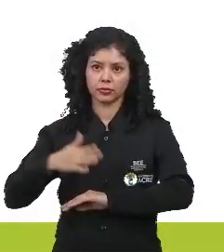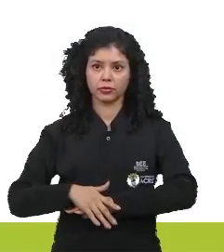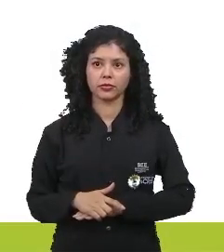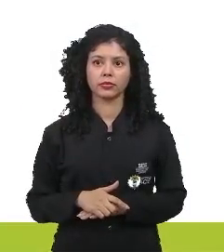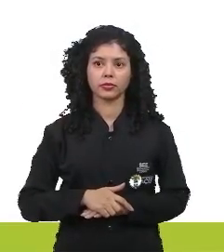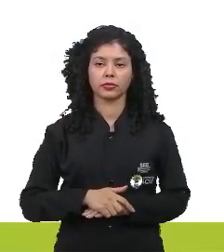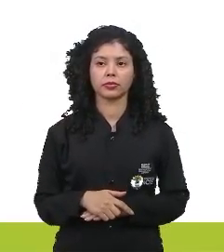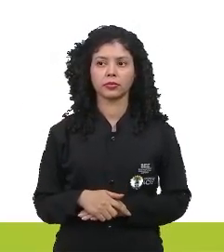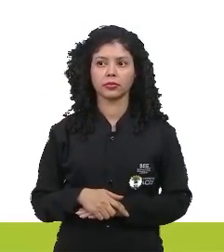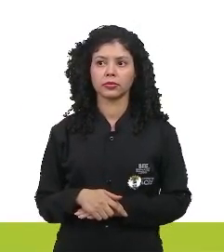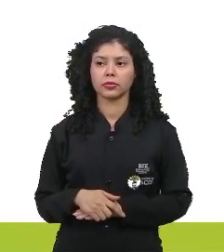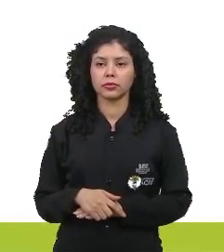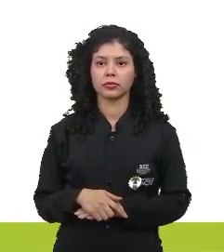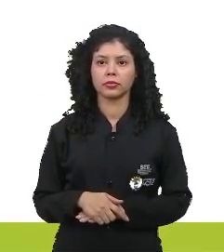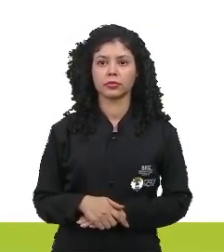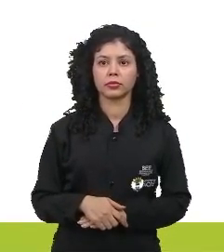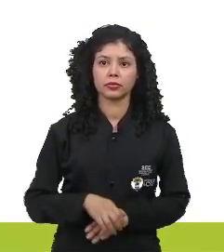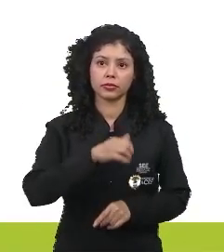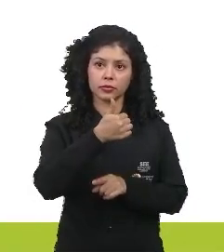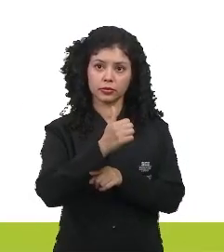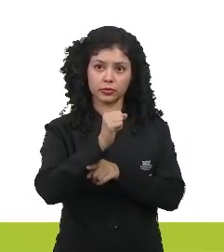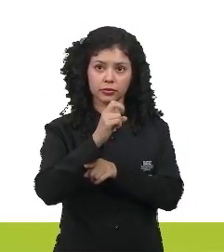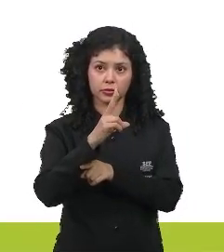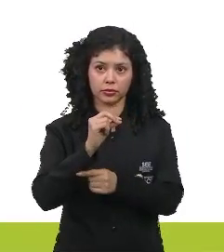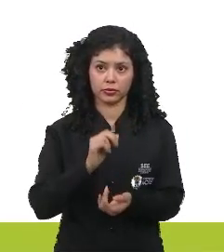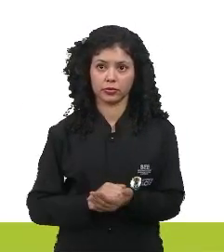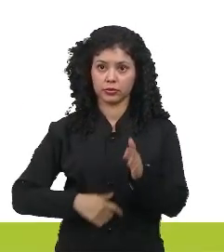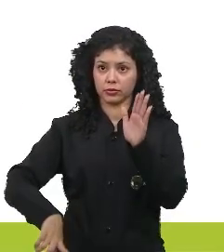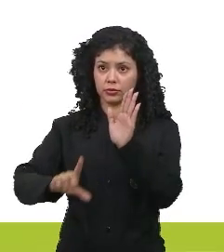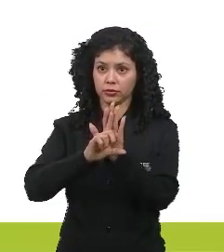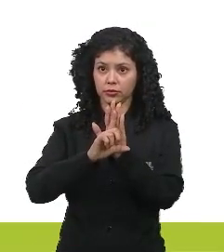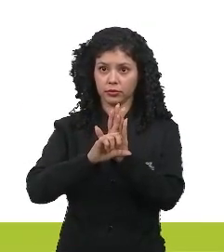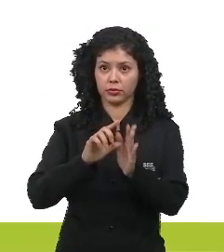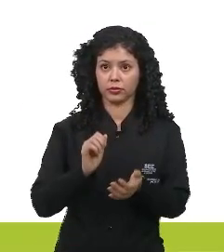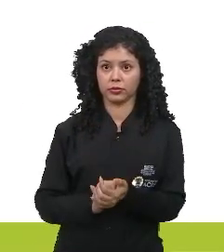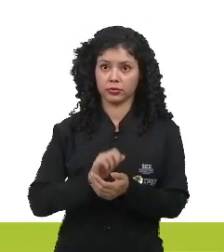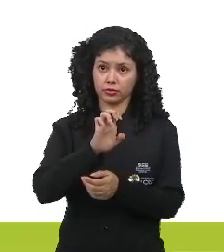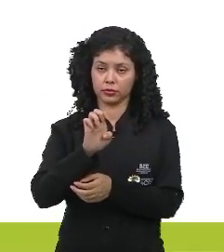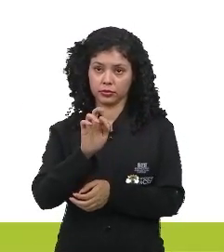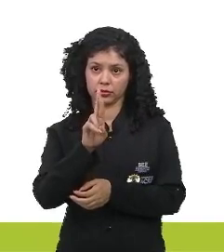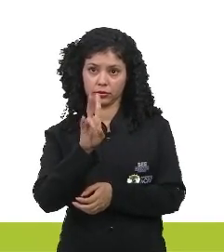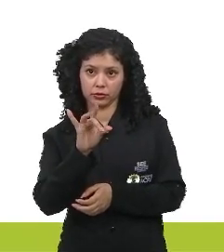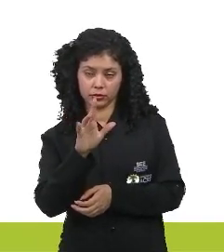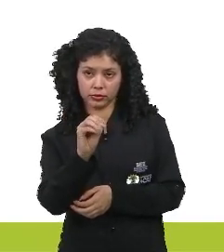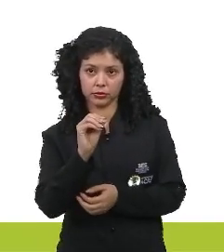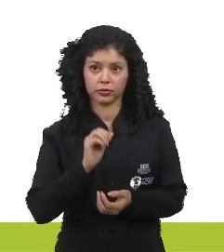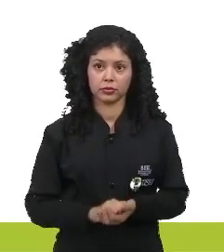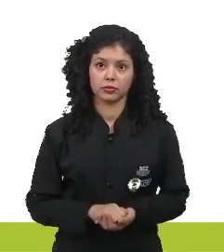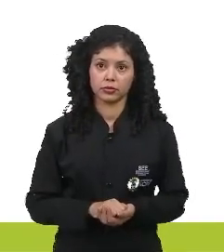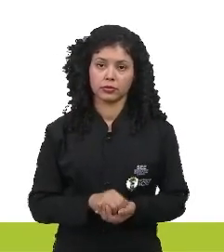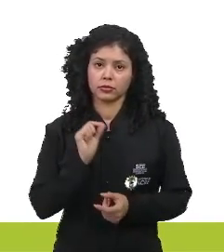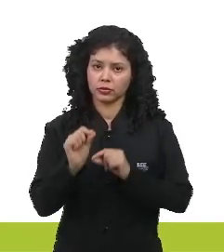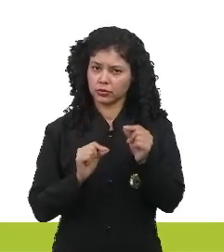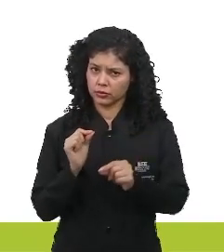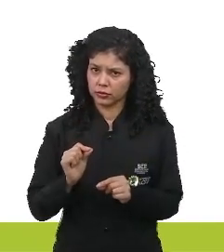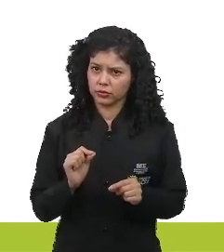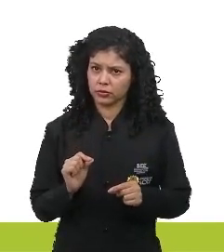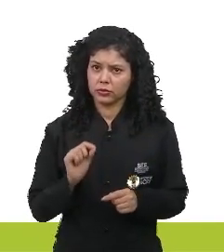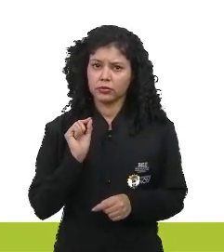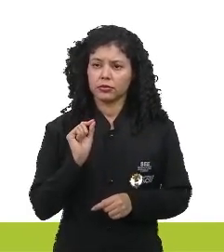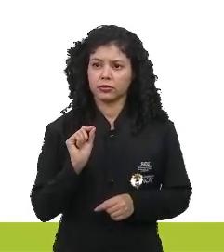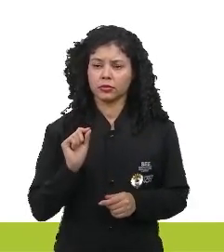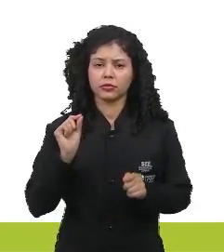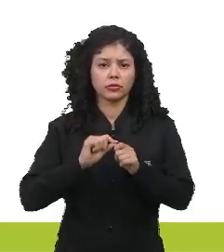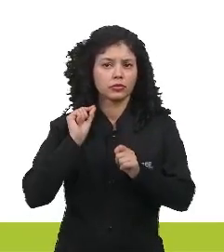aqui. Em 1850, nós vamos ter o quê? A Lei Eusébio de Queiroz. O que a Lei Eusébio de